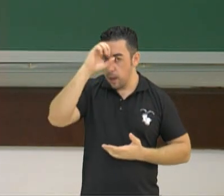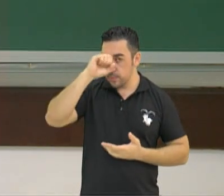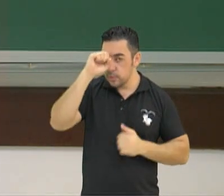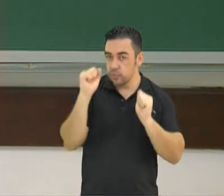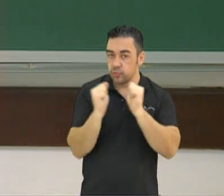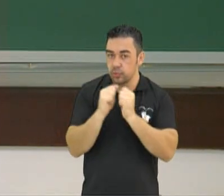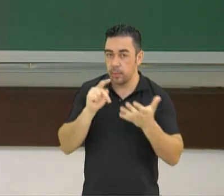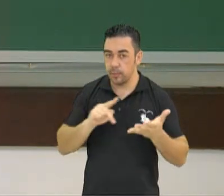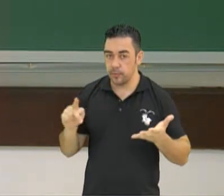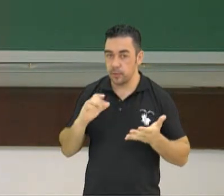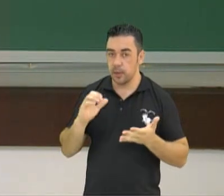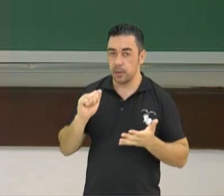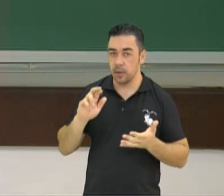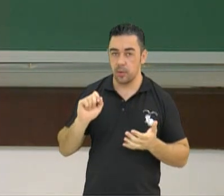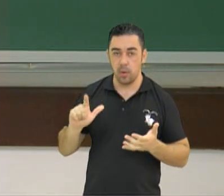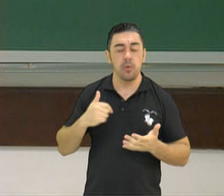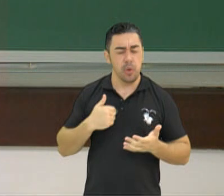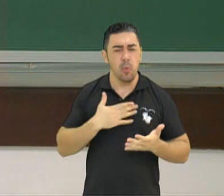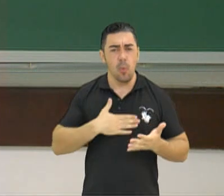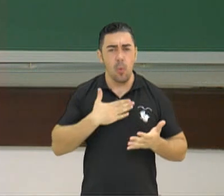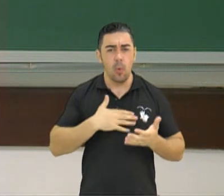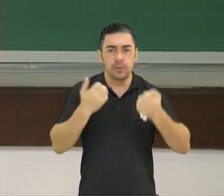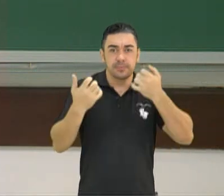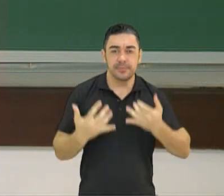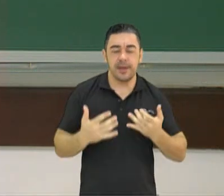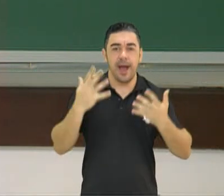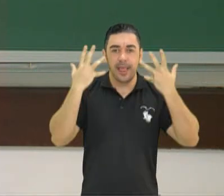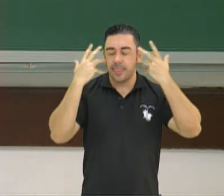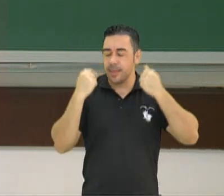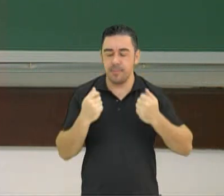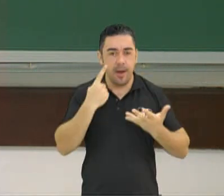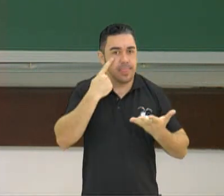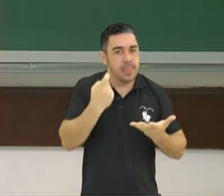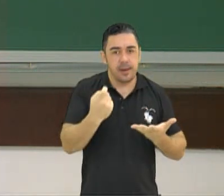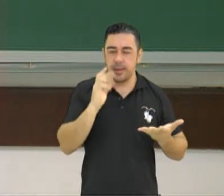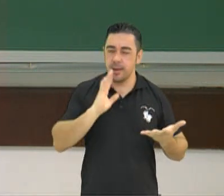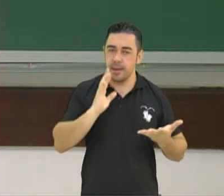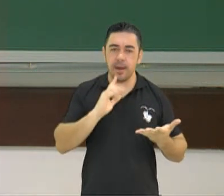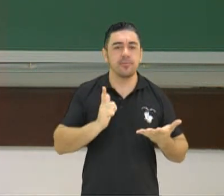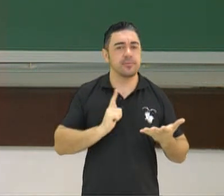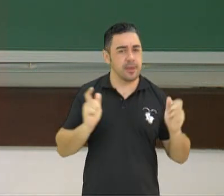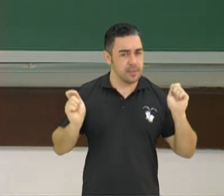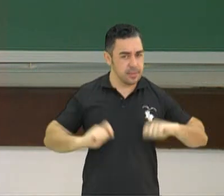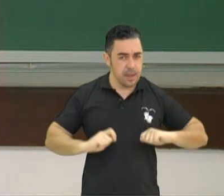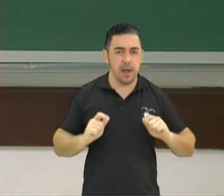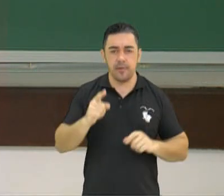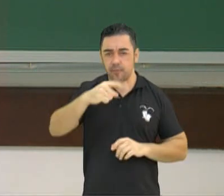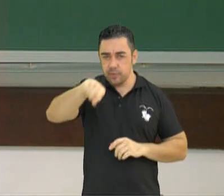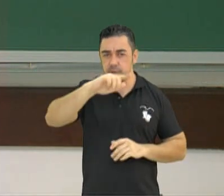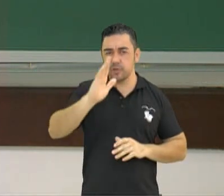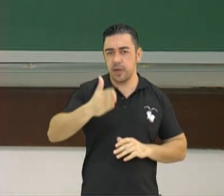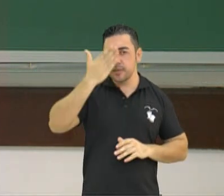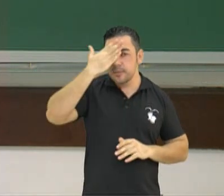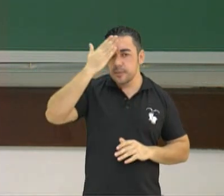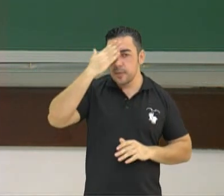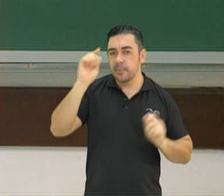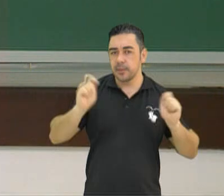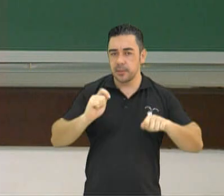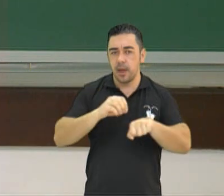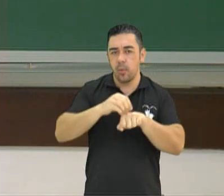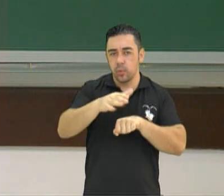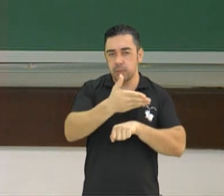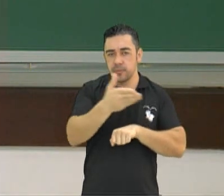é uma das partes que eu mais gosto, né? Quando a gente fala de animais, tem muita coisa interessante mesmo para falar e muita coisa que vocês sabem e contribuem com as